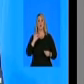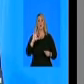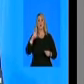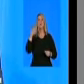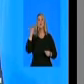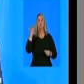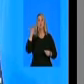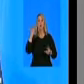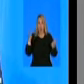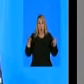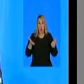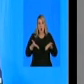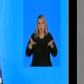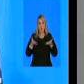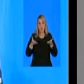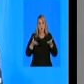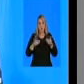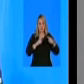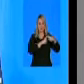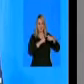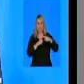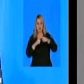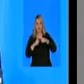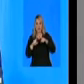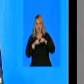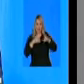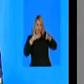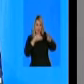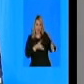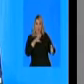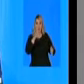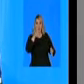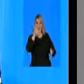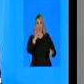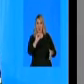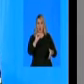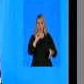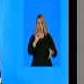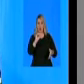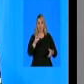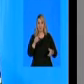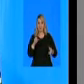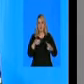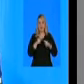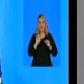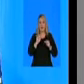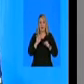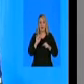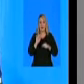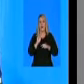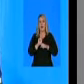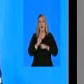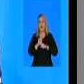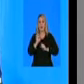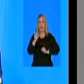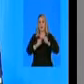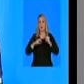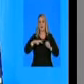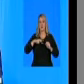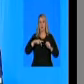que, hoje, os cemitérios, o sepultamento no Rio de Janeiro, está na mão de um pequeno lobby e a população